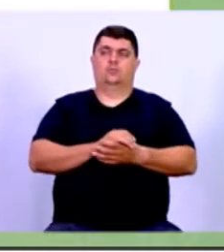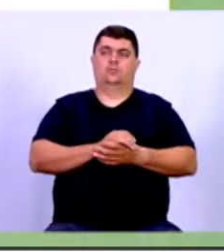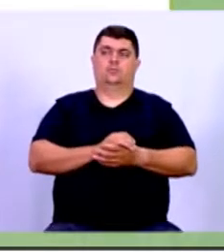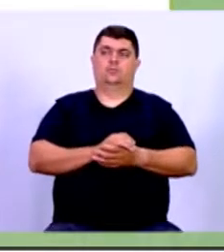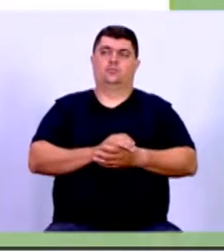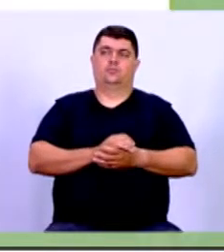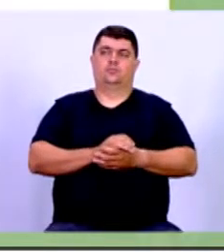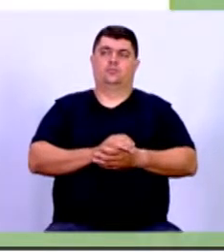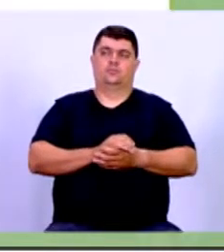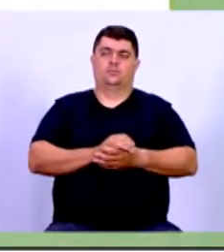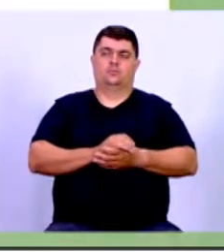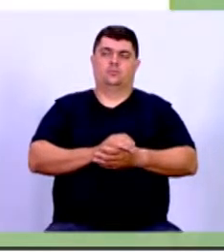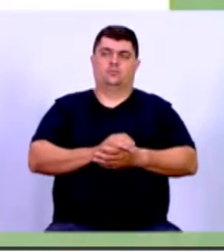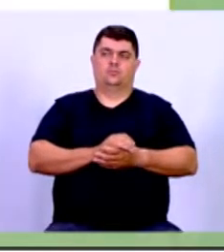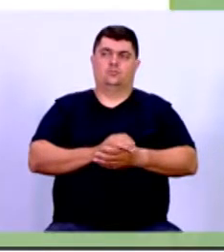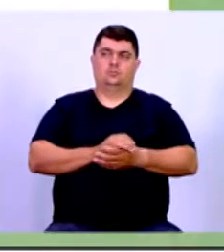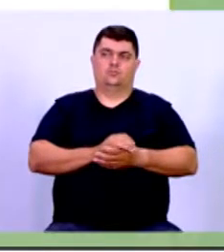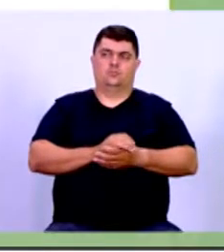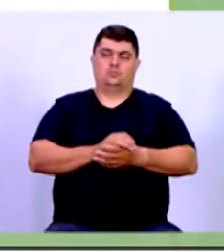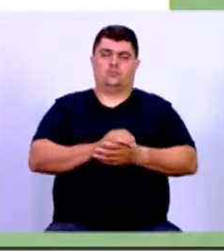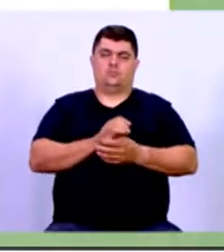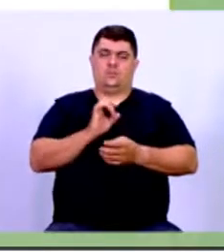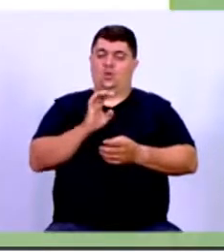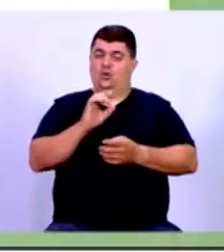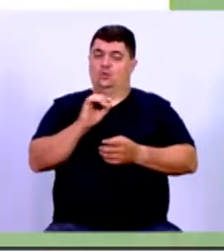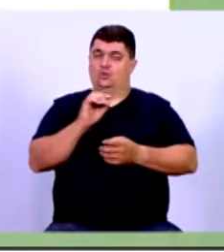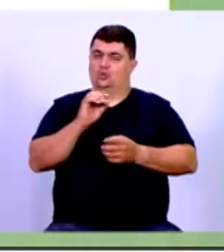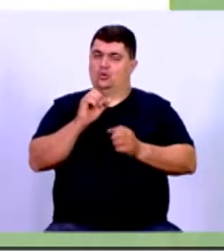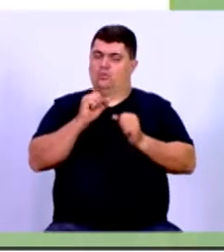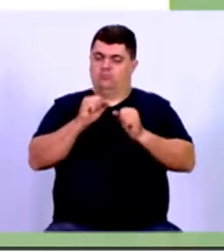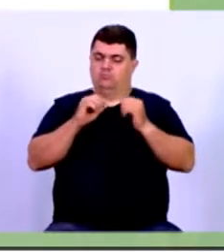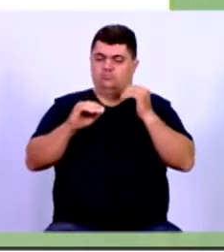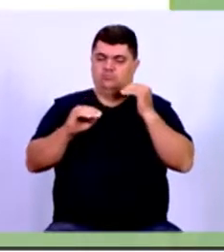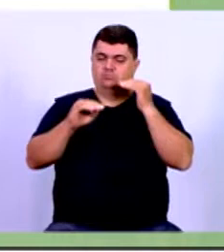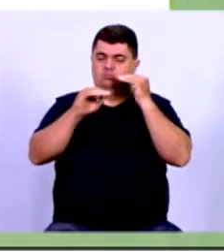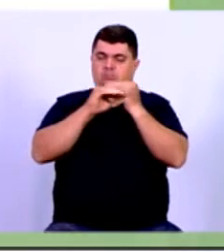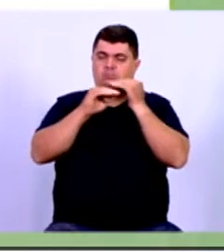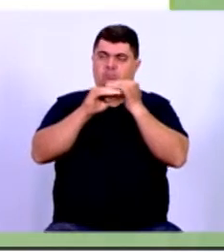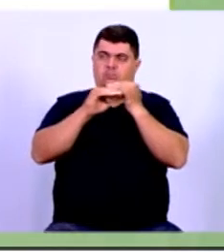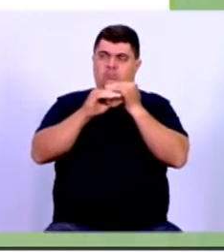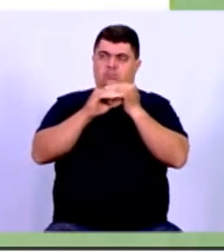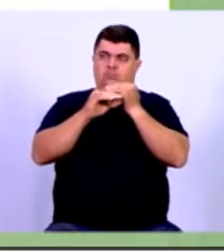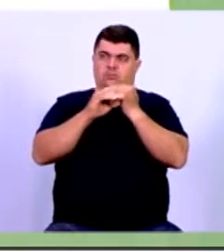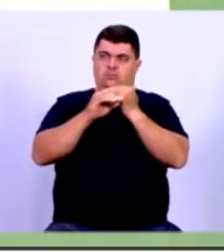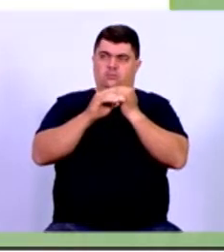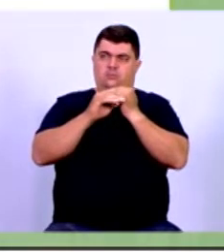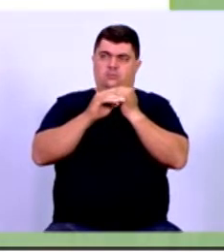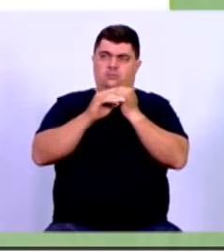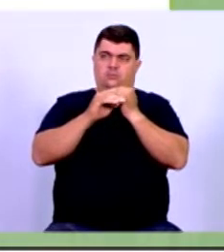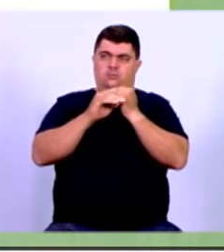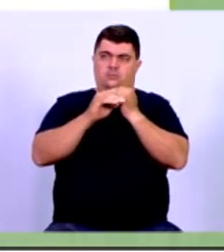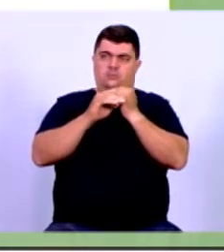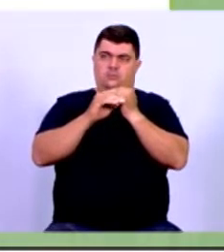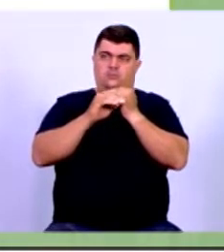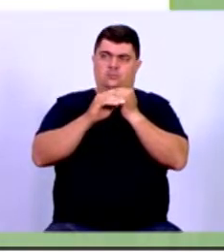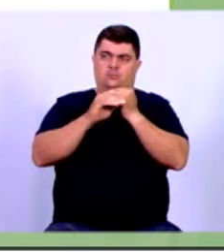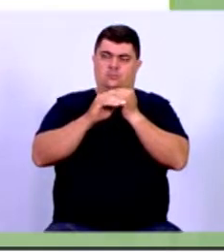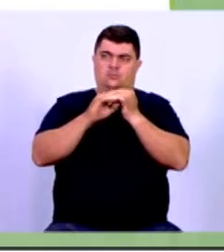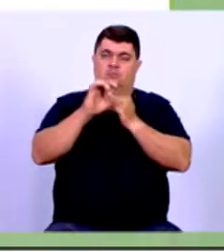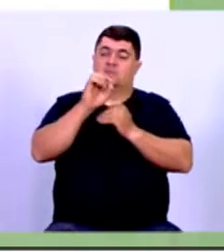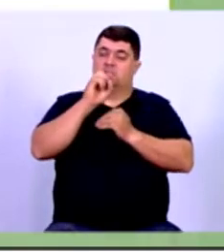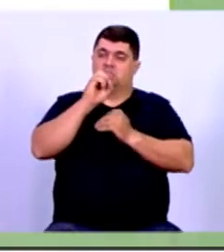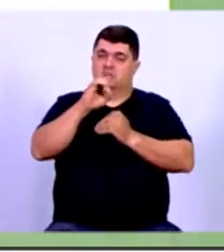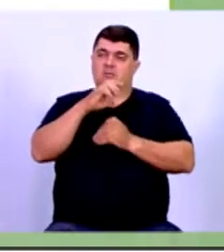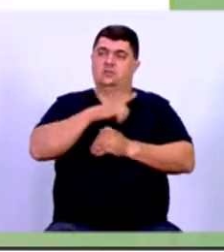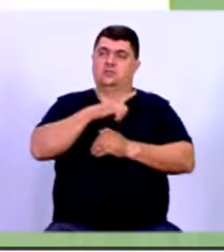destaque, somente poderão ser equiparadas, ou seja, igualadas, consideradas ao estágio, em